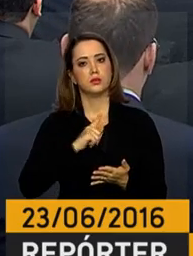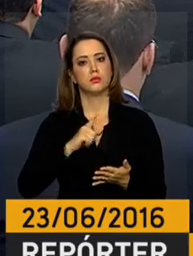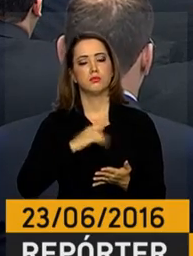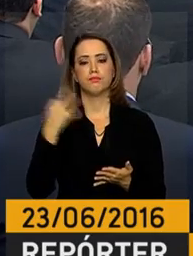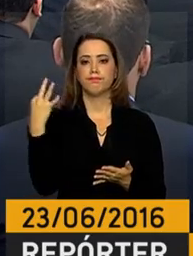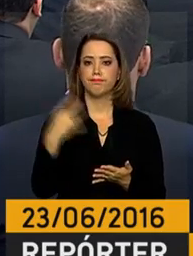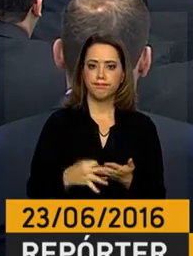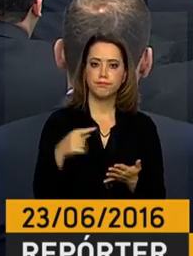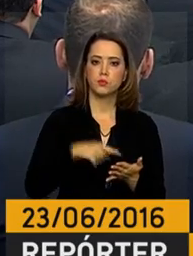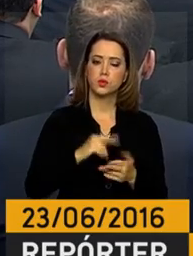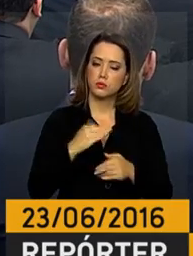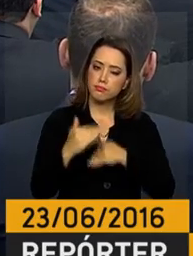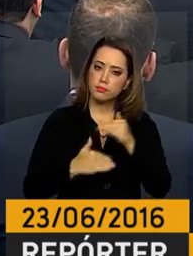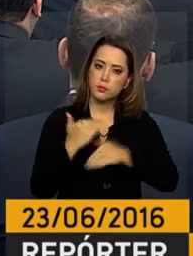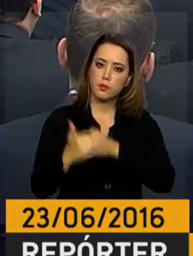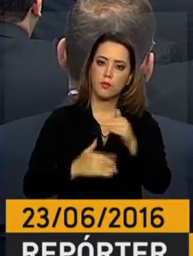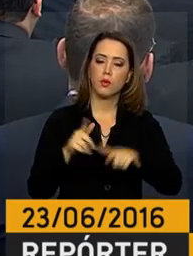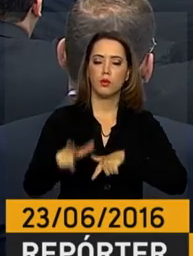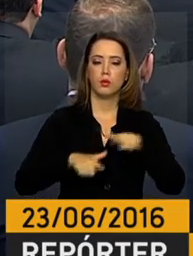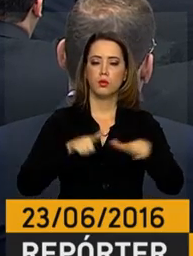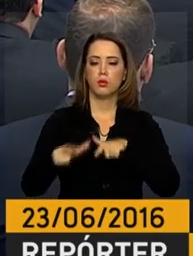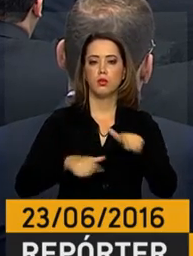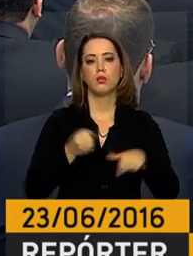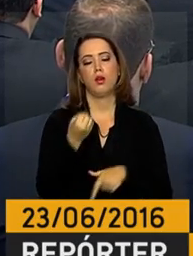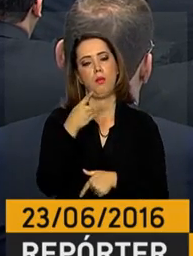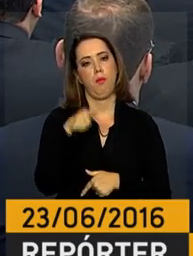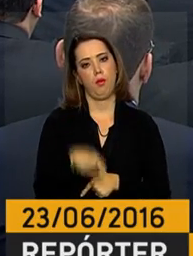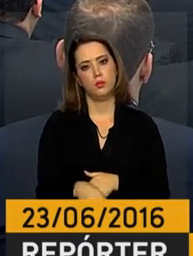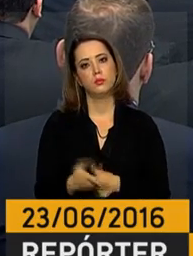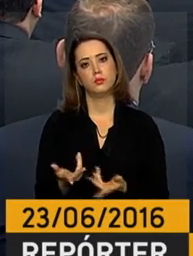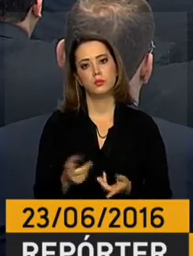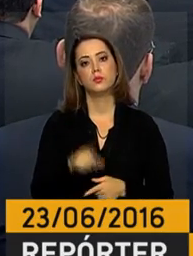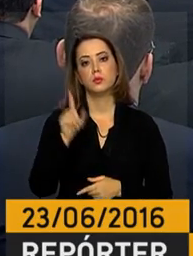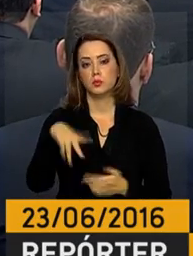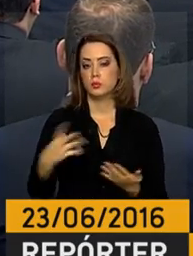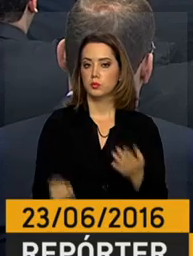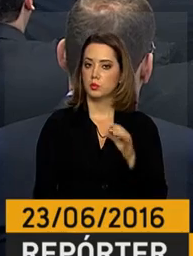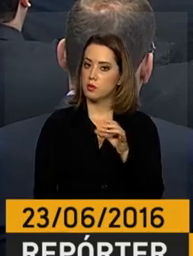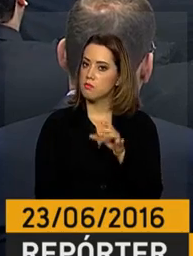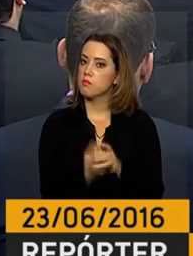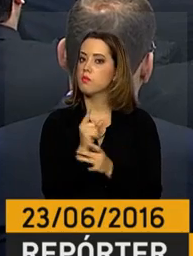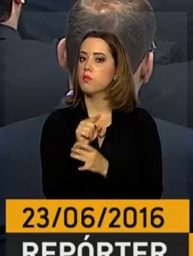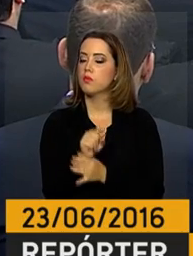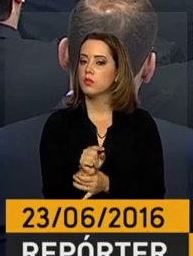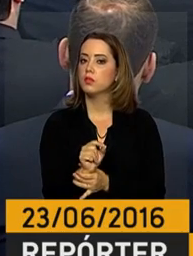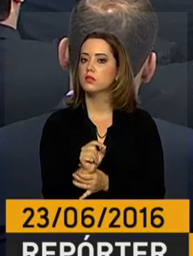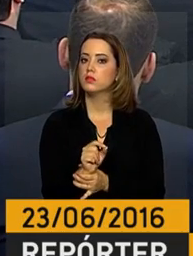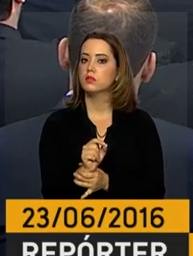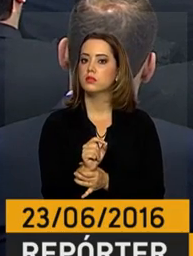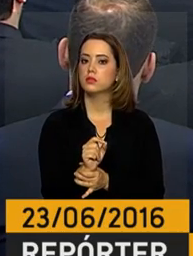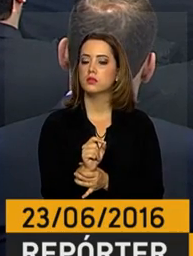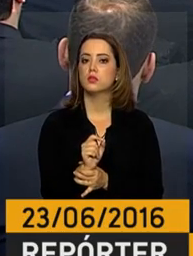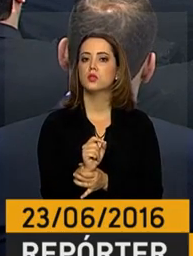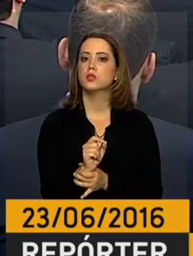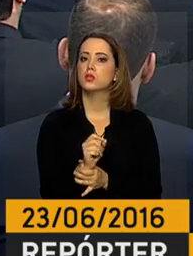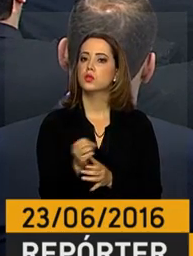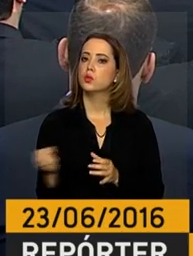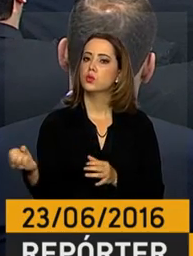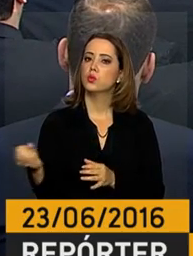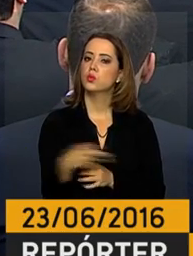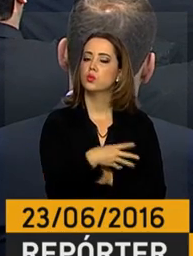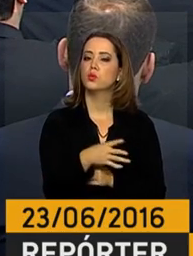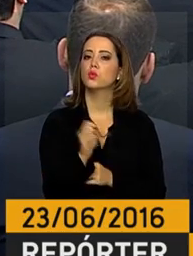delas certamente decorrerão está nascendo bem se percebe um diploma